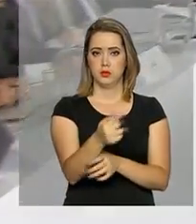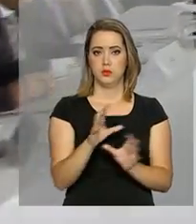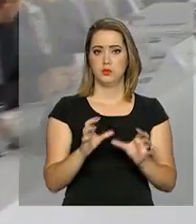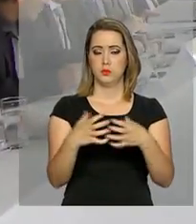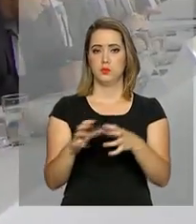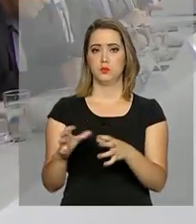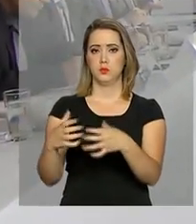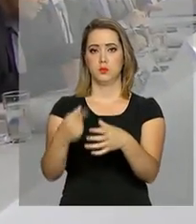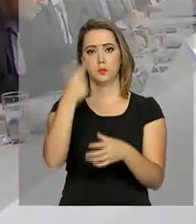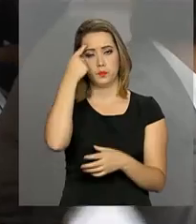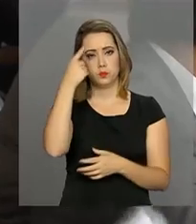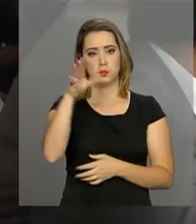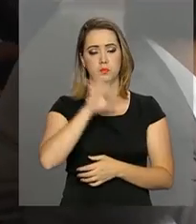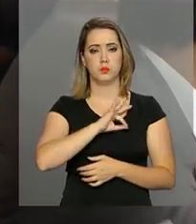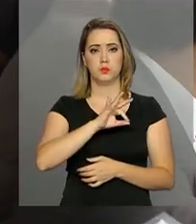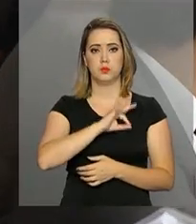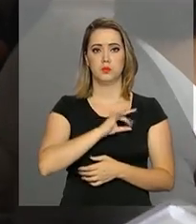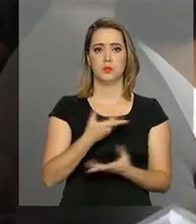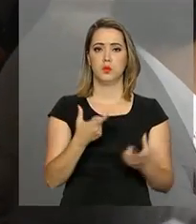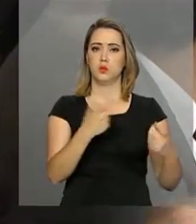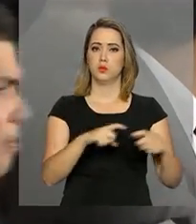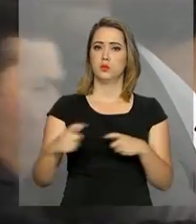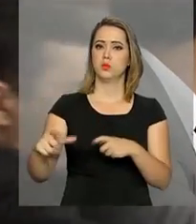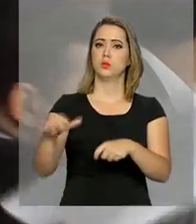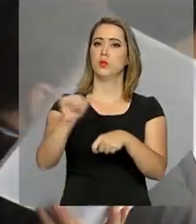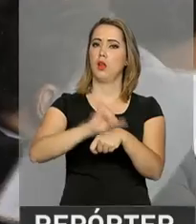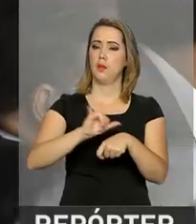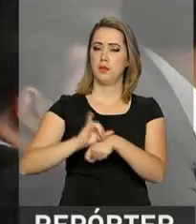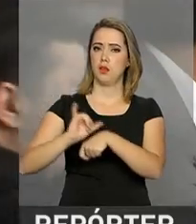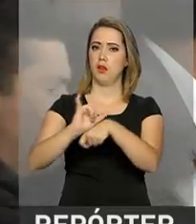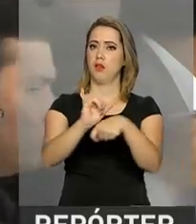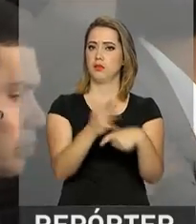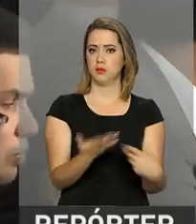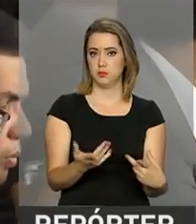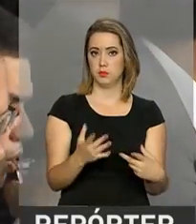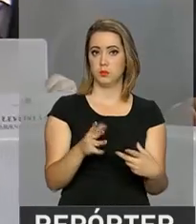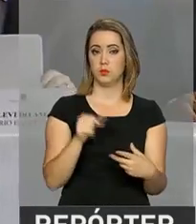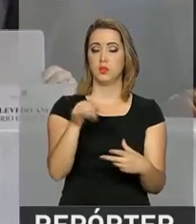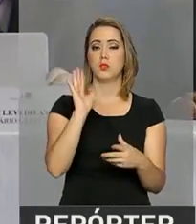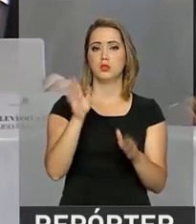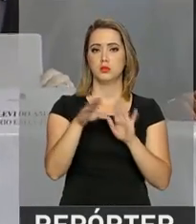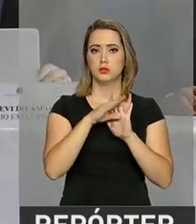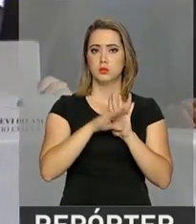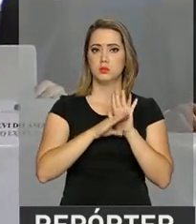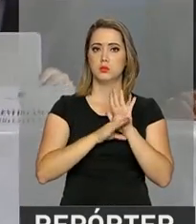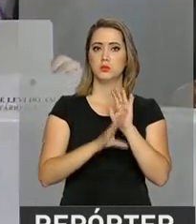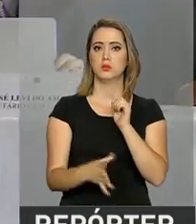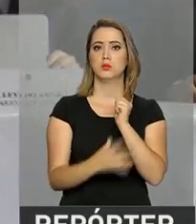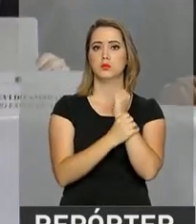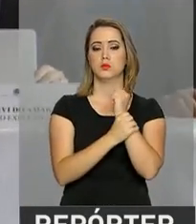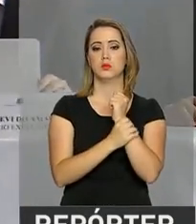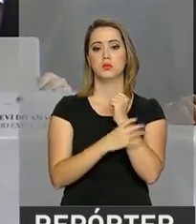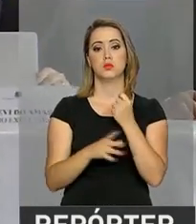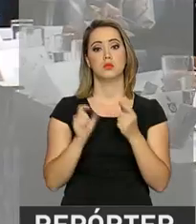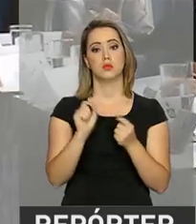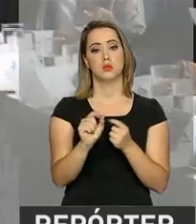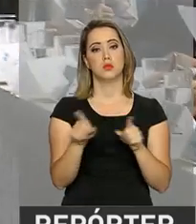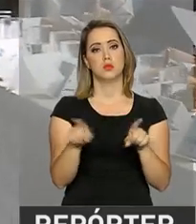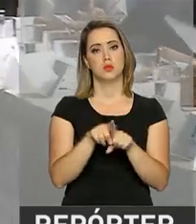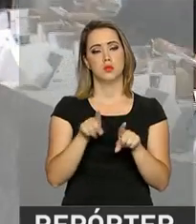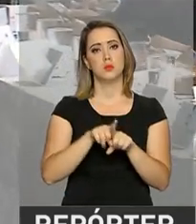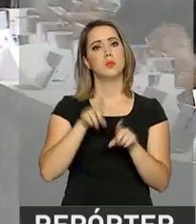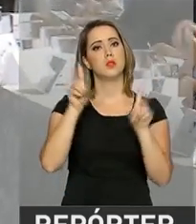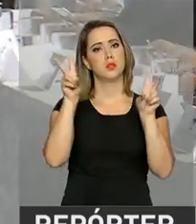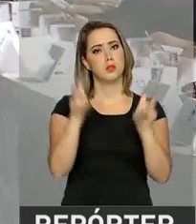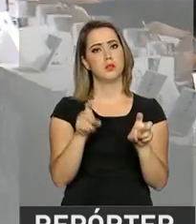inteligência policial nas capitais do país ação prevista no plano nacional de segurança também é tema do